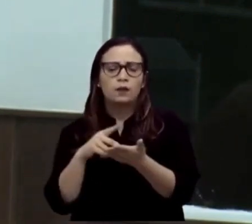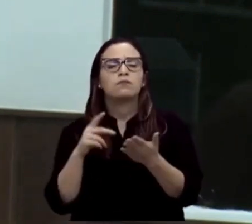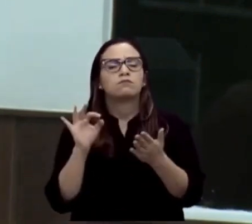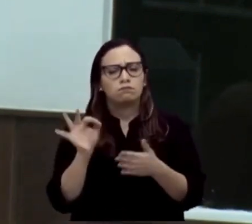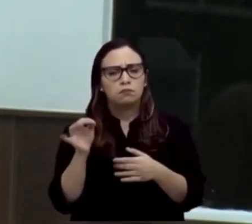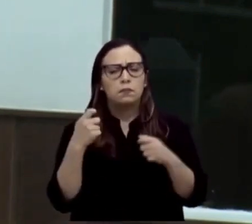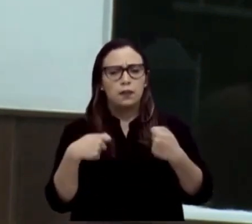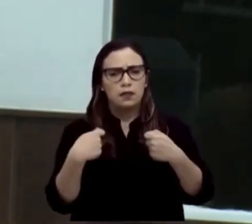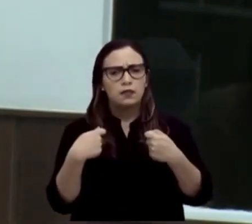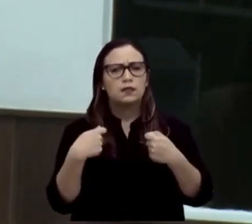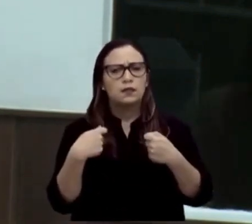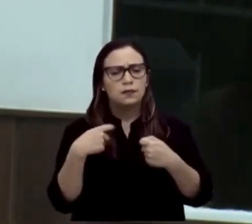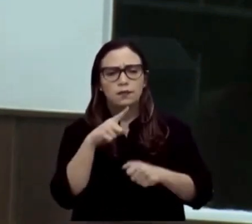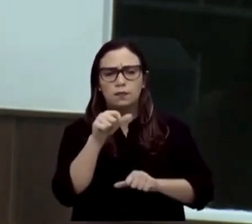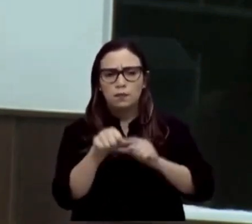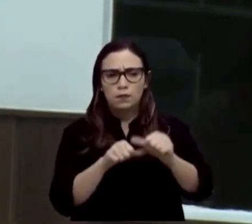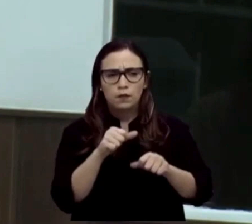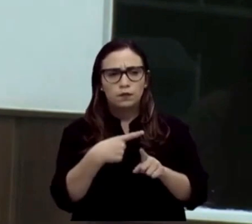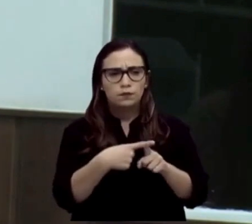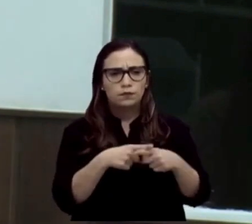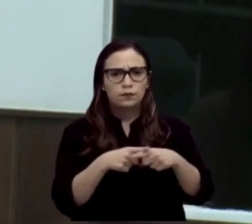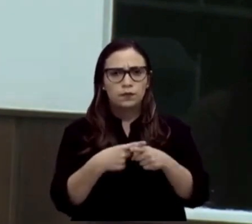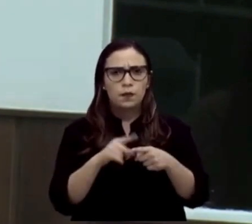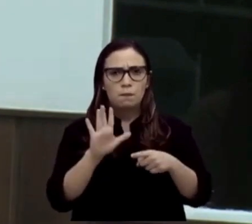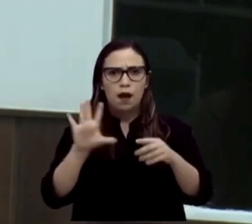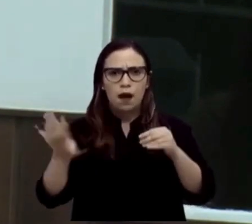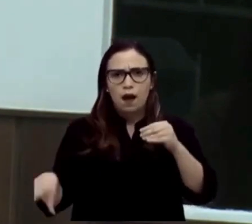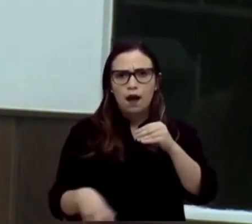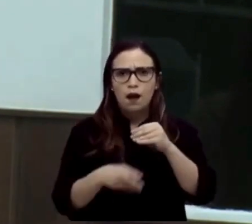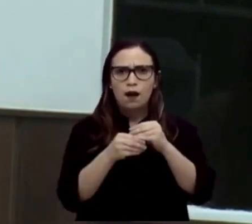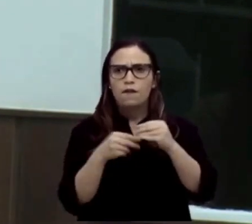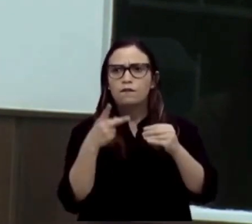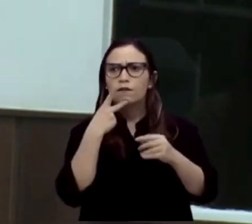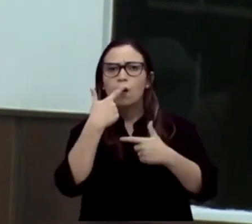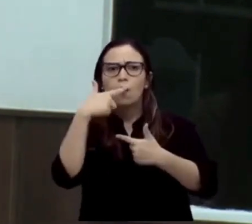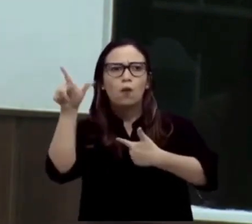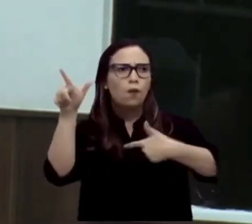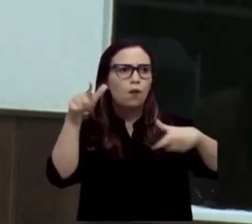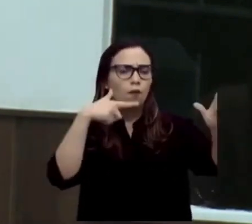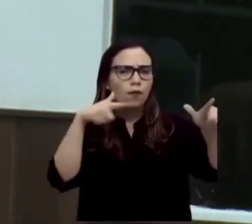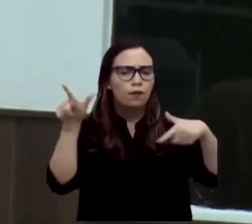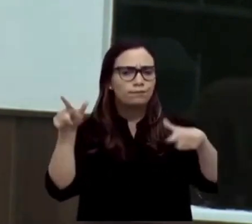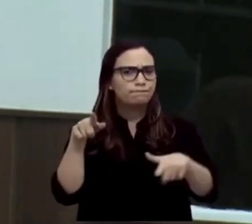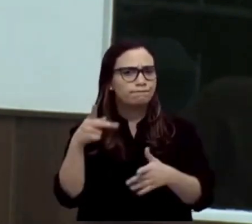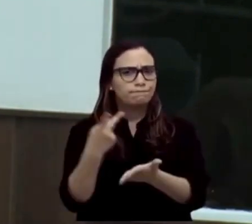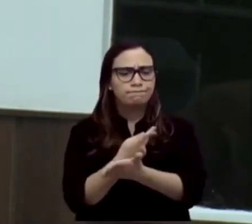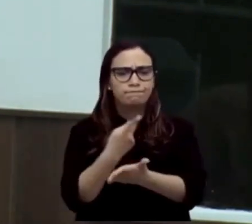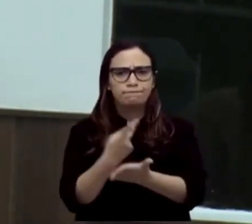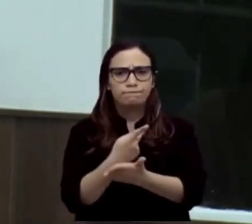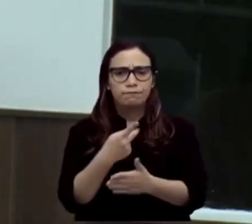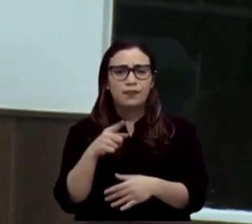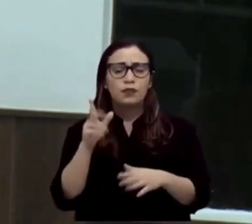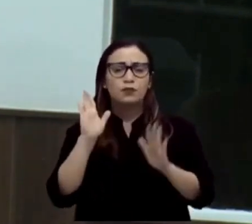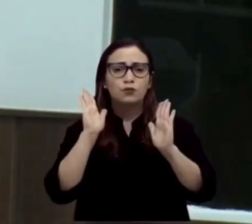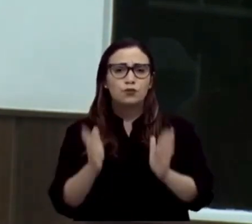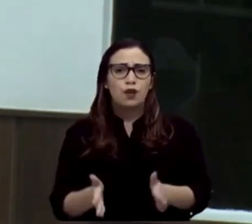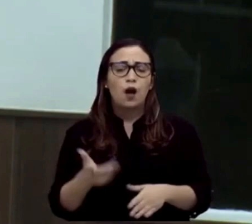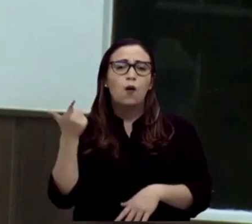rever, da catraca, e quer botar no bojo do pronunciamento uma coisa que é prêmio